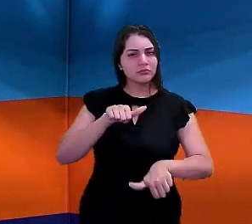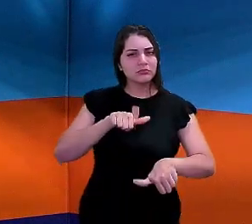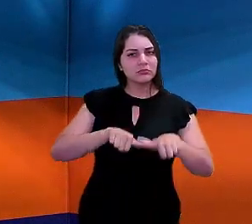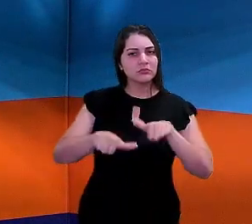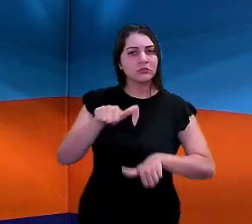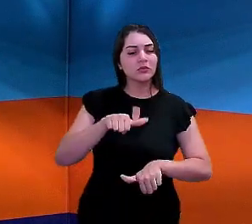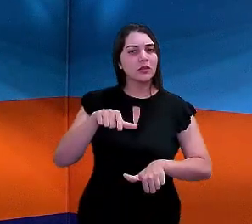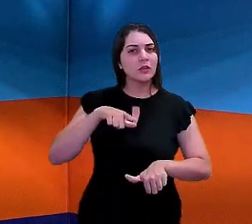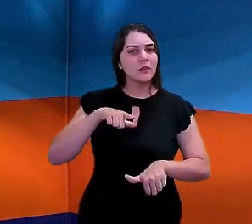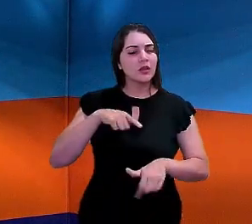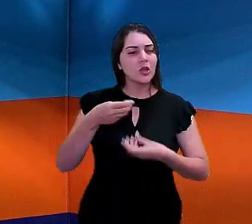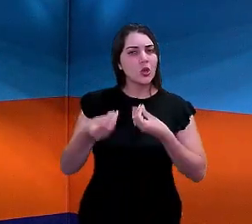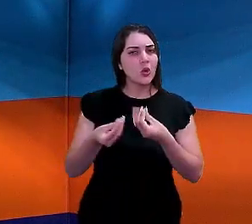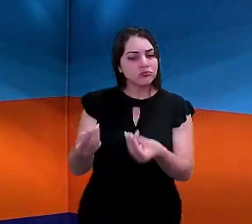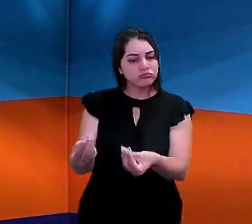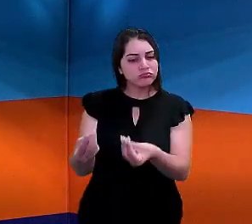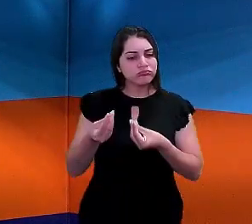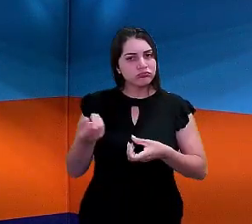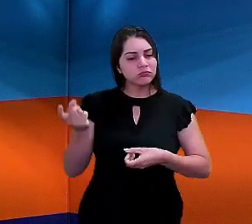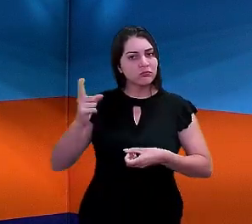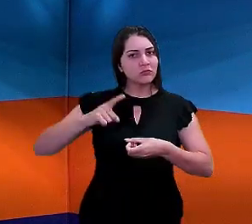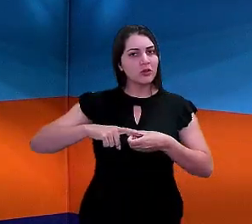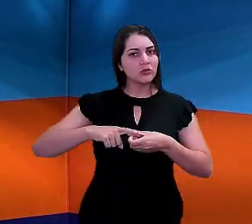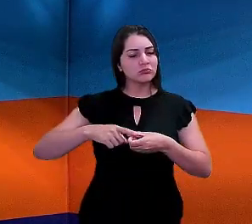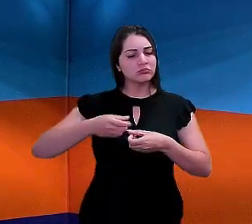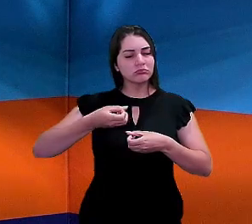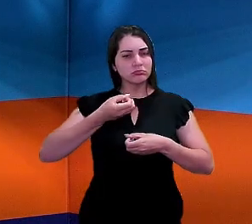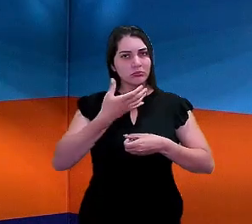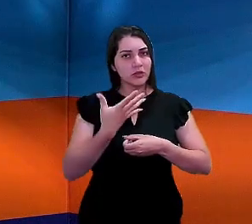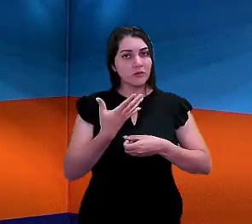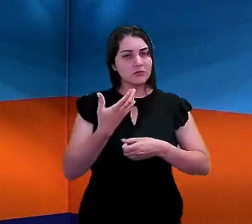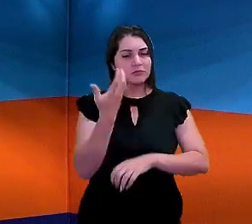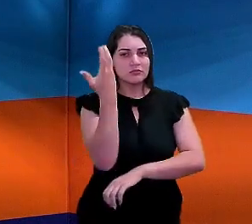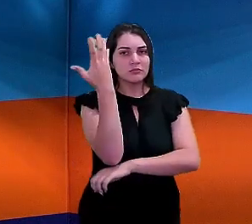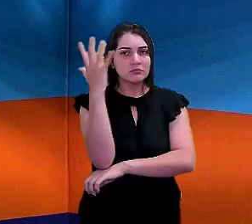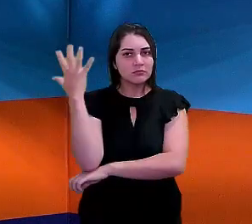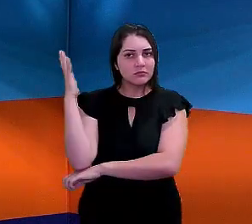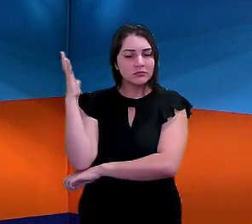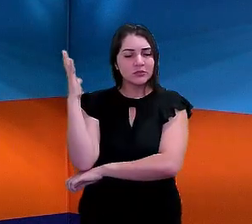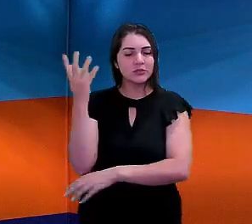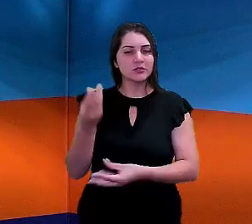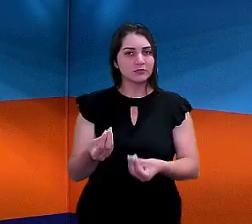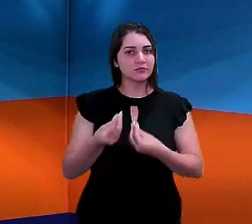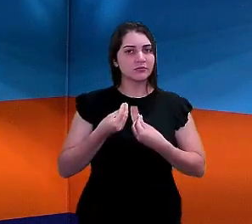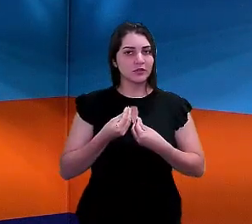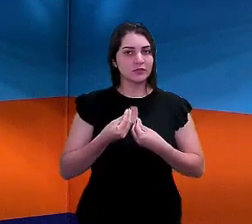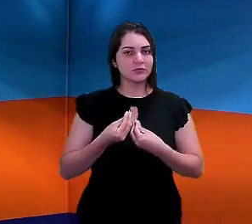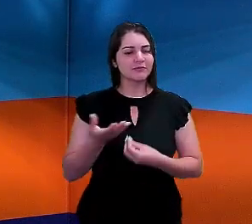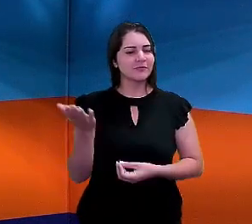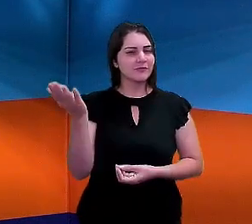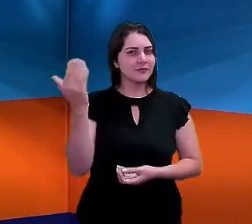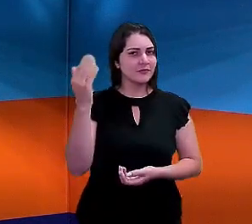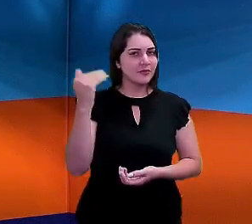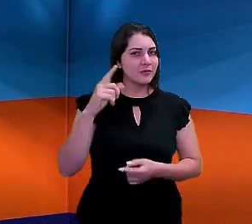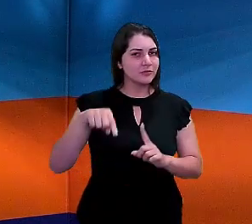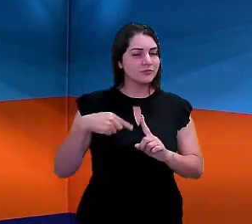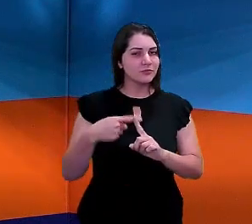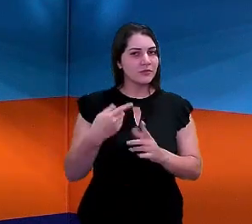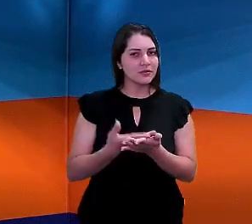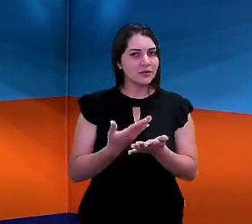como retorno um benefício desses recursos que a natureza oferece. E aí, preparados para a nossa aula?